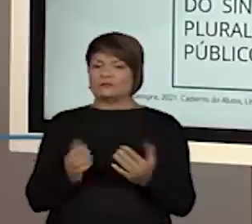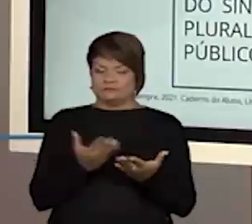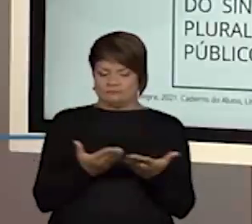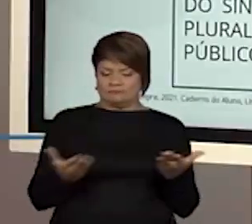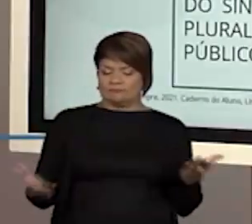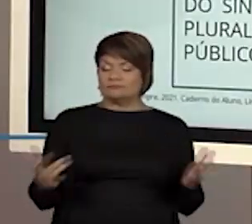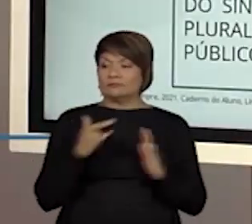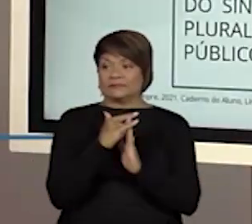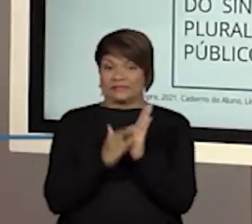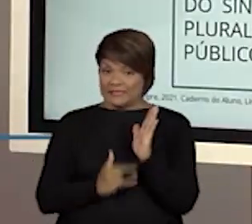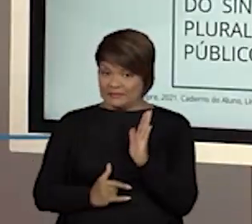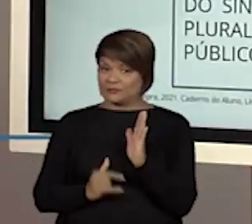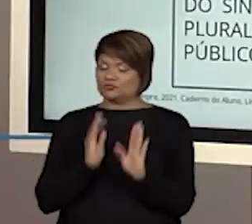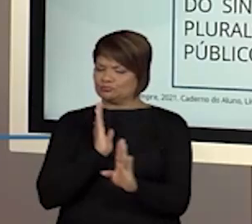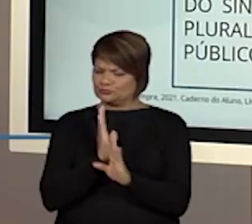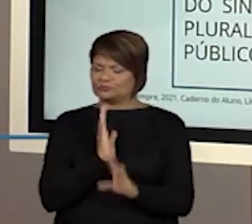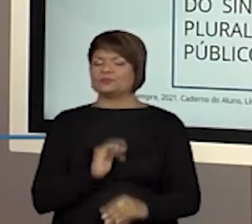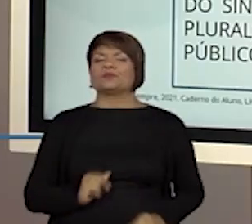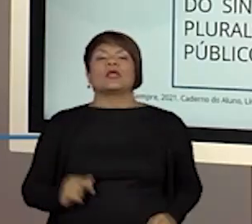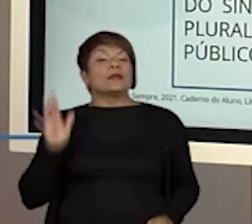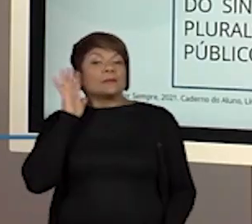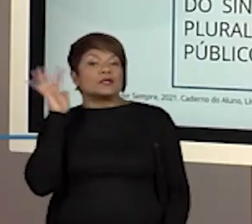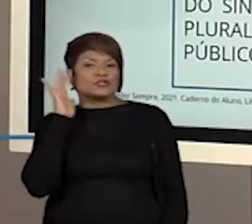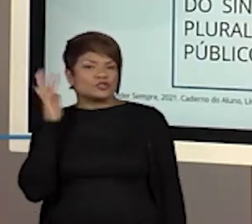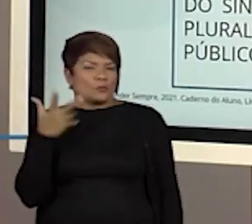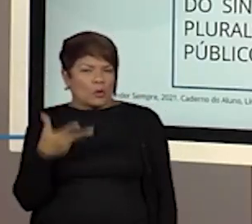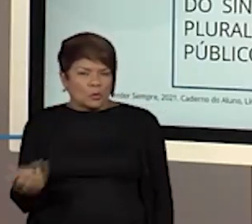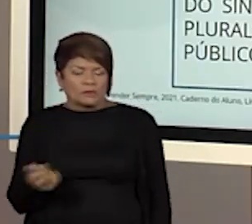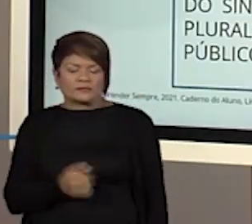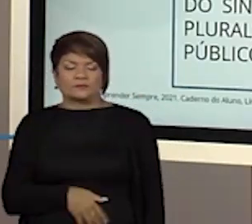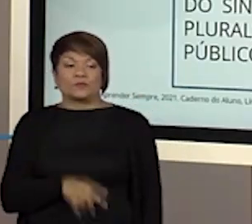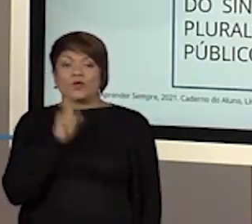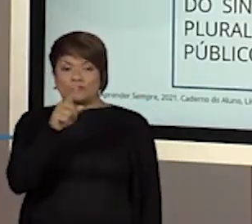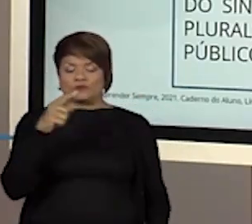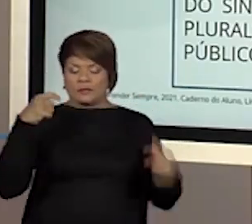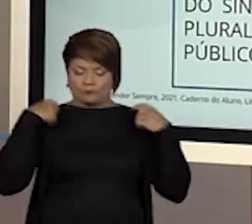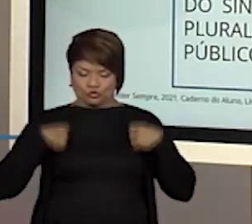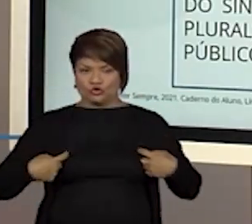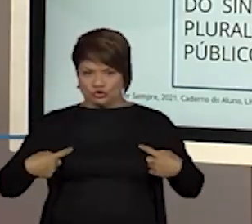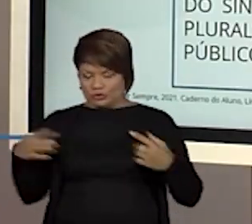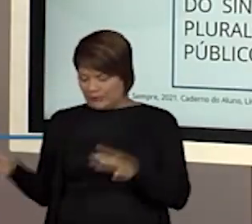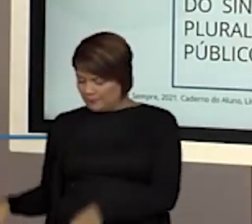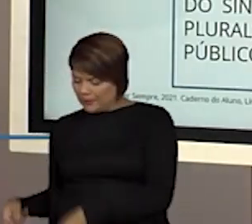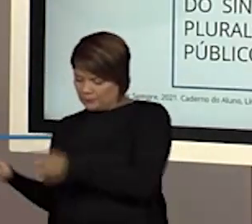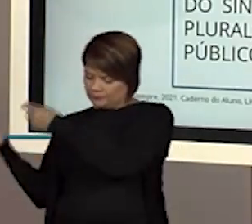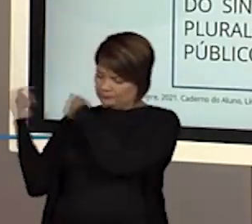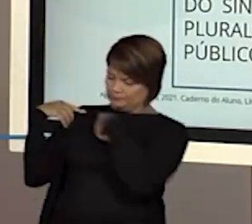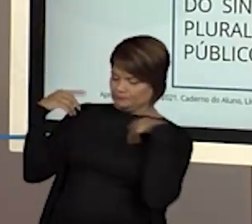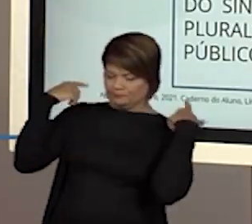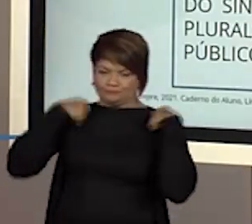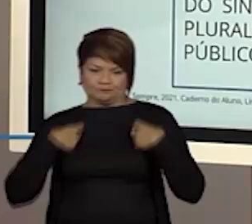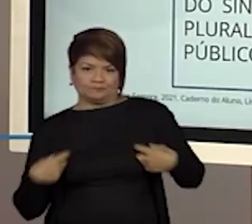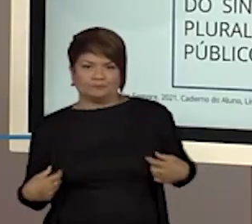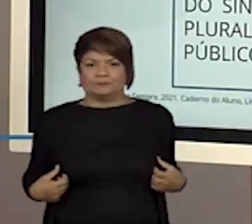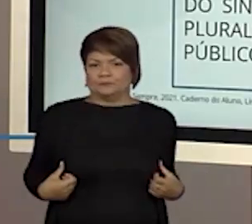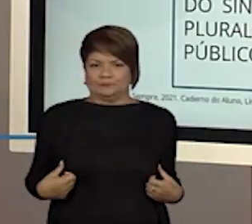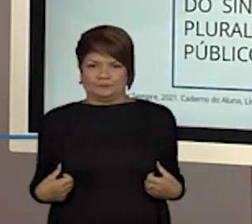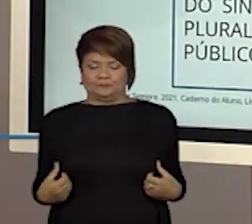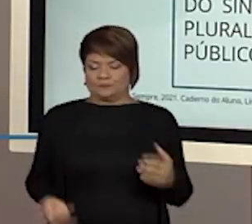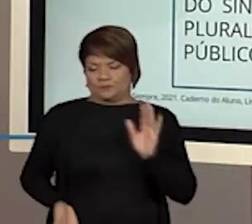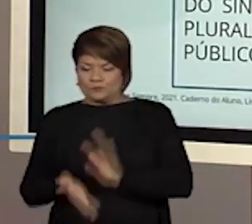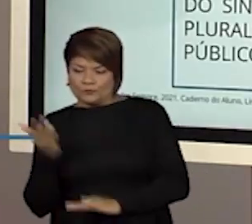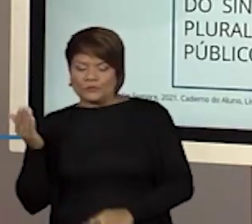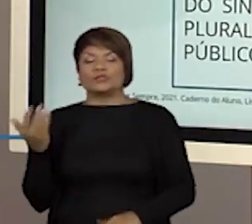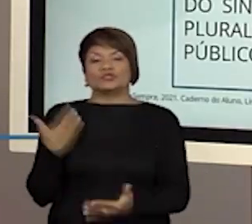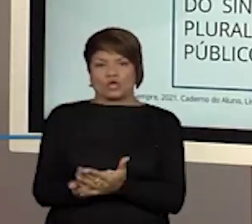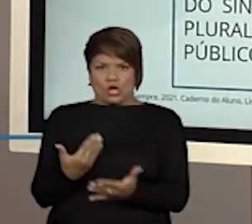uma situação. Vocês pegando a mochila de vocês para irem à escola. Então, eu